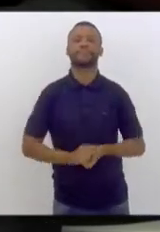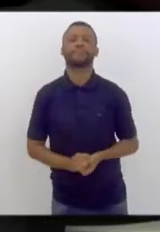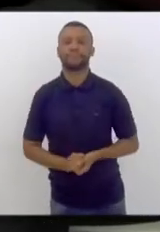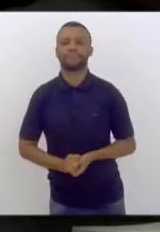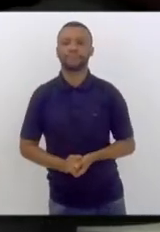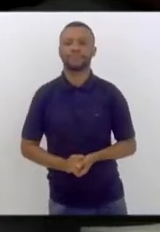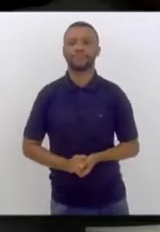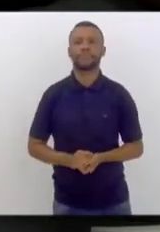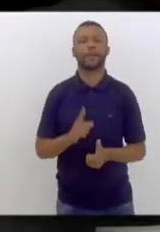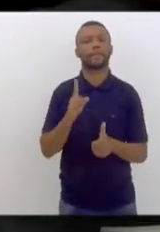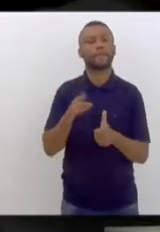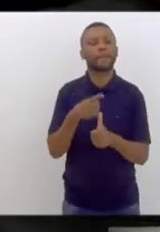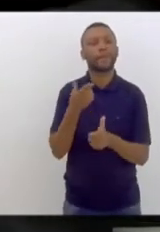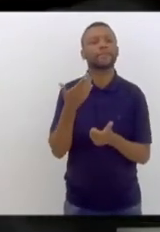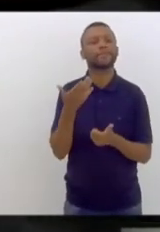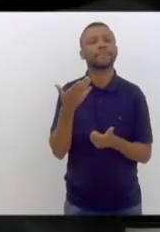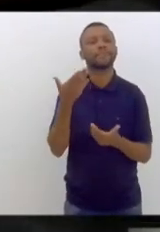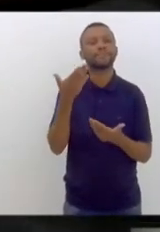Primeiramente, queria